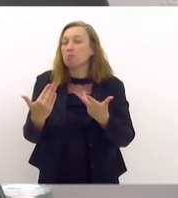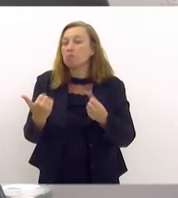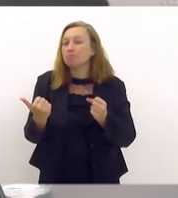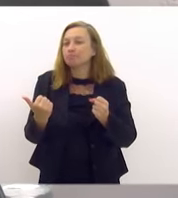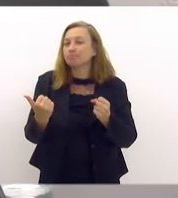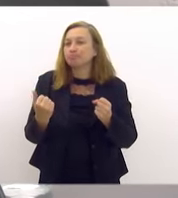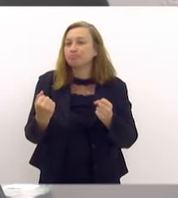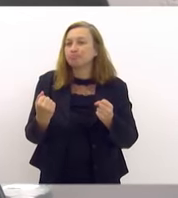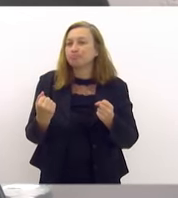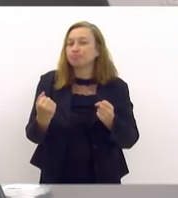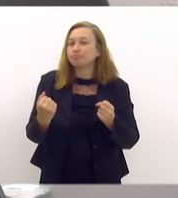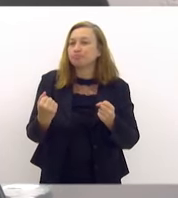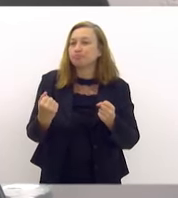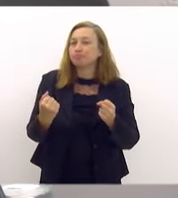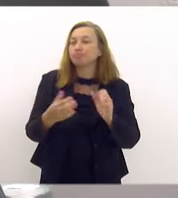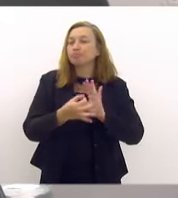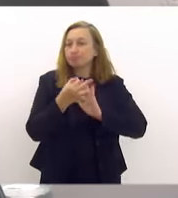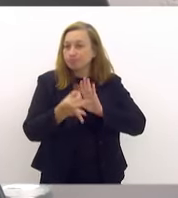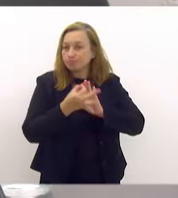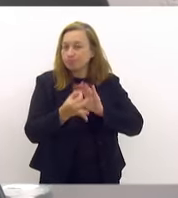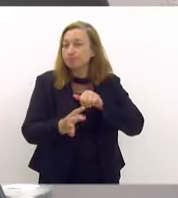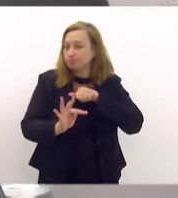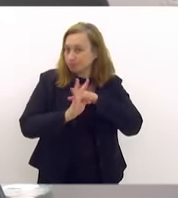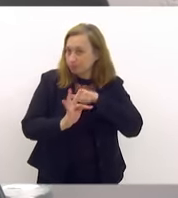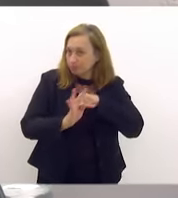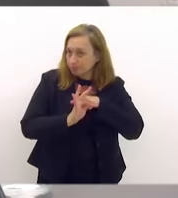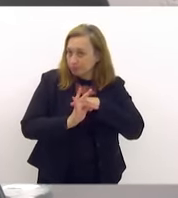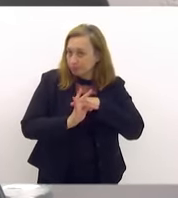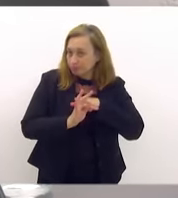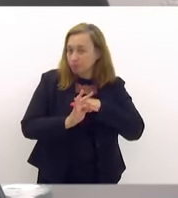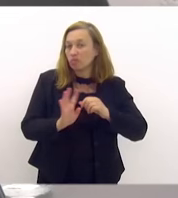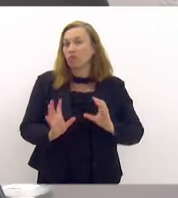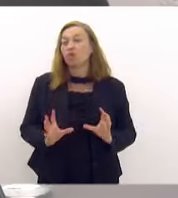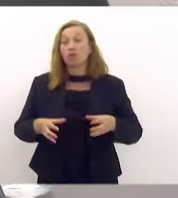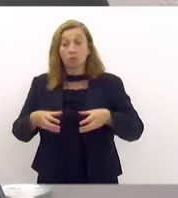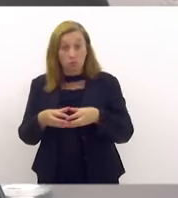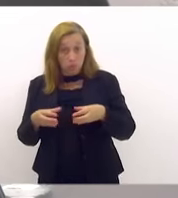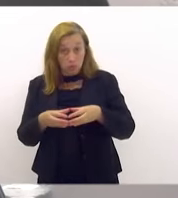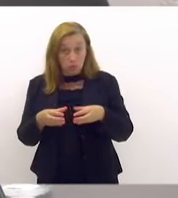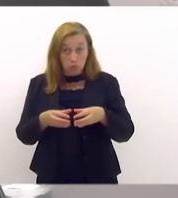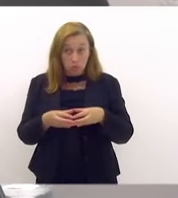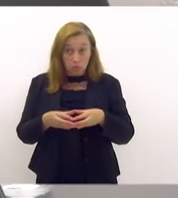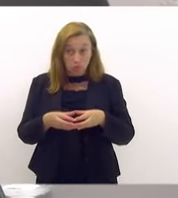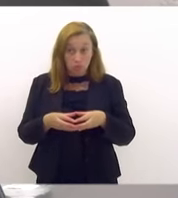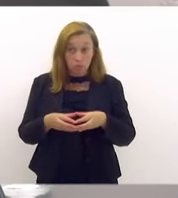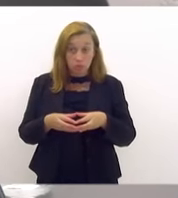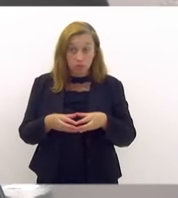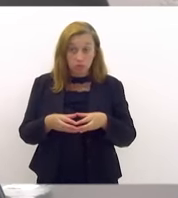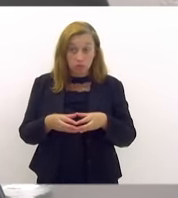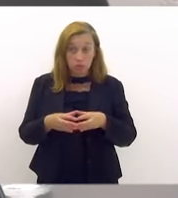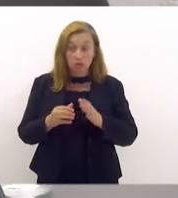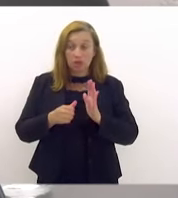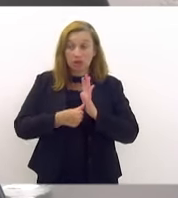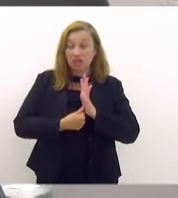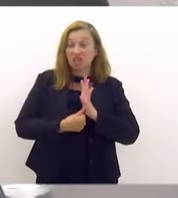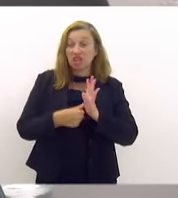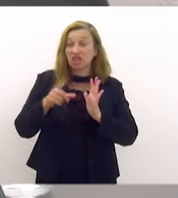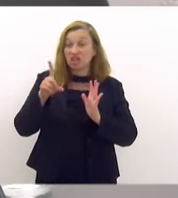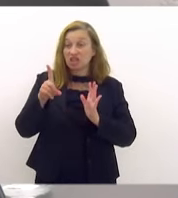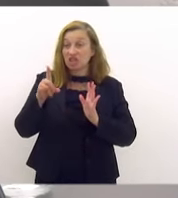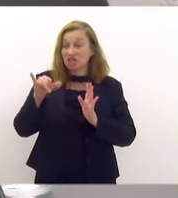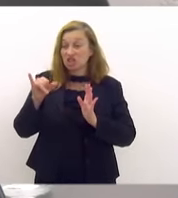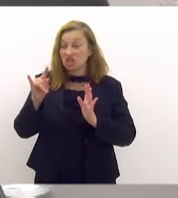eh pareceres né técnicos feitos pelo nosso departamento de evidências digitais que é